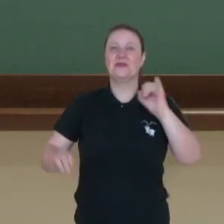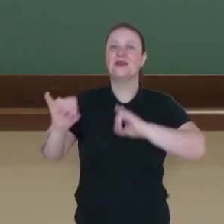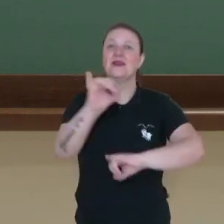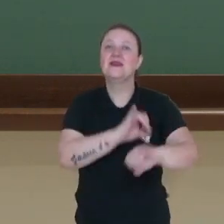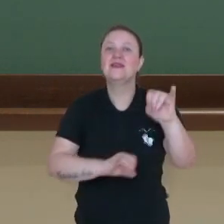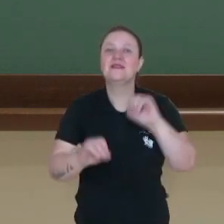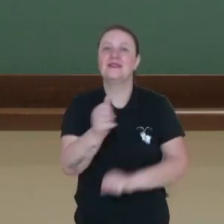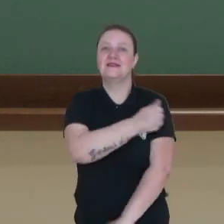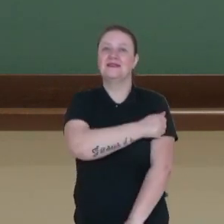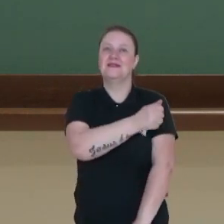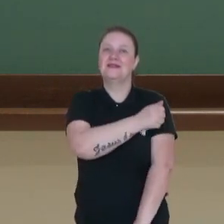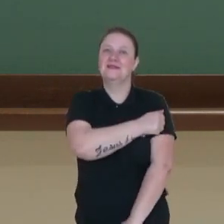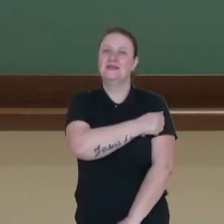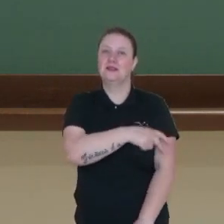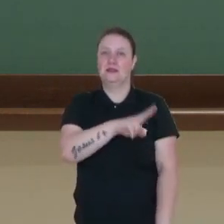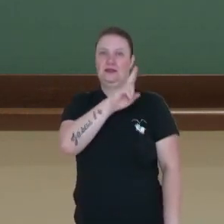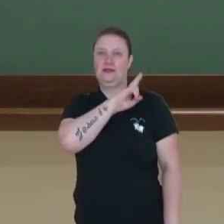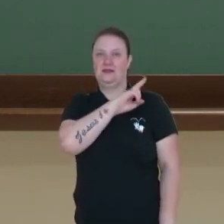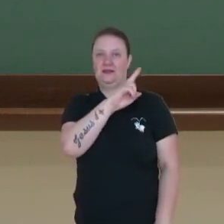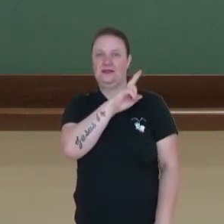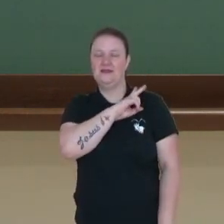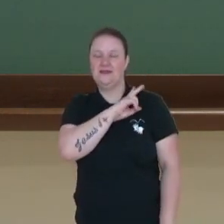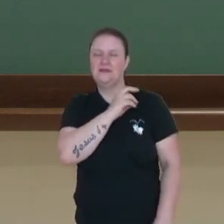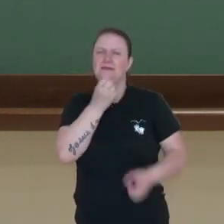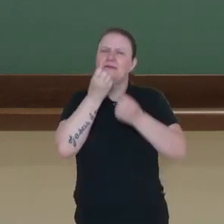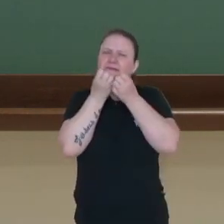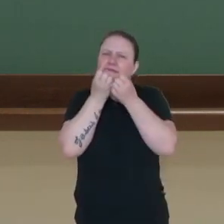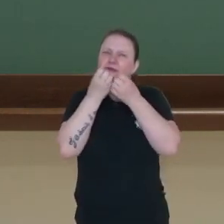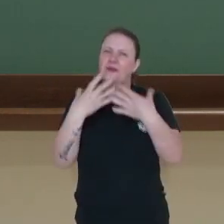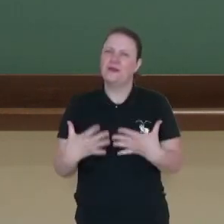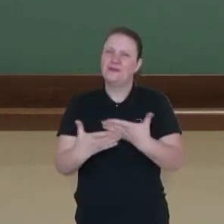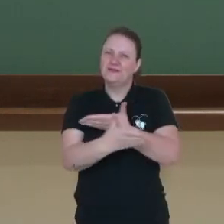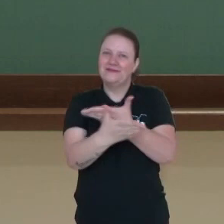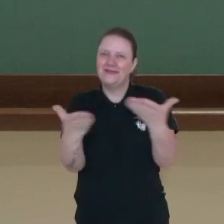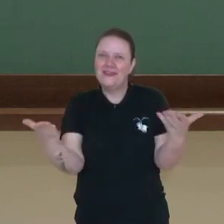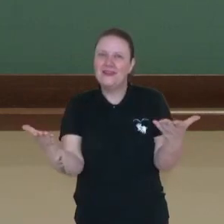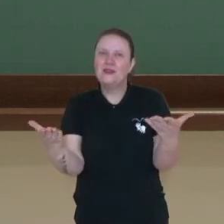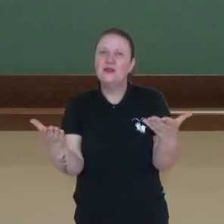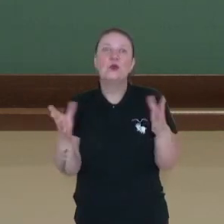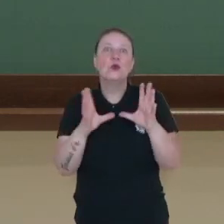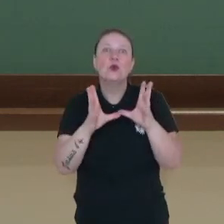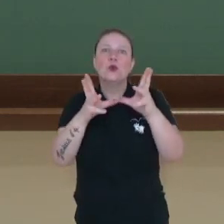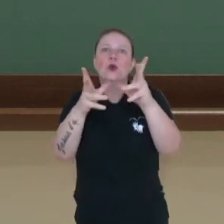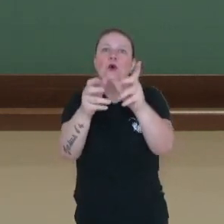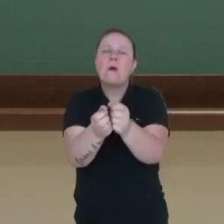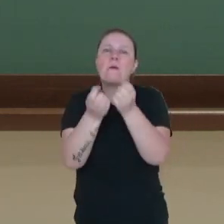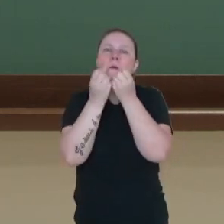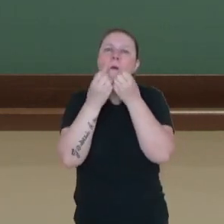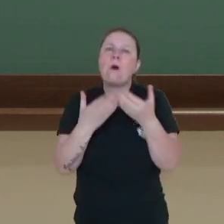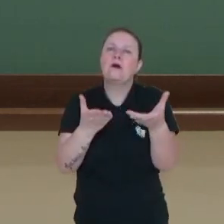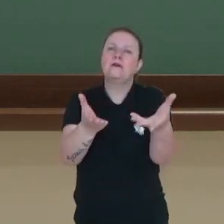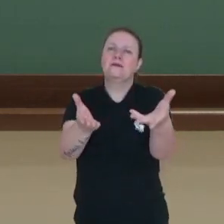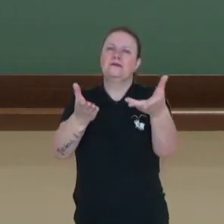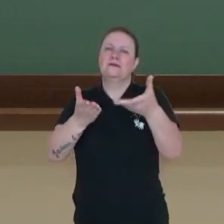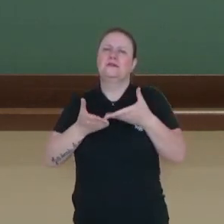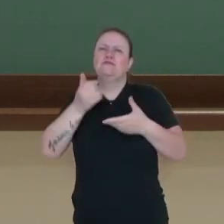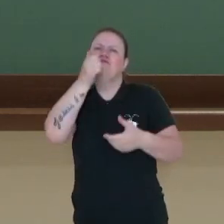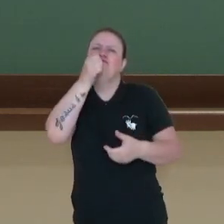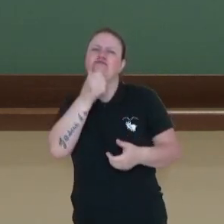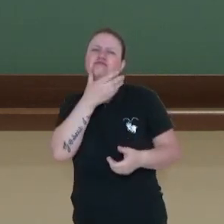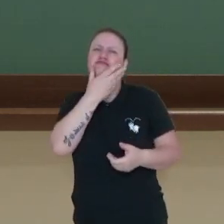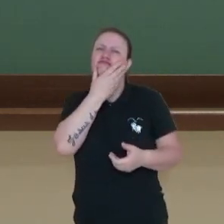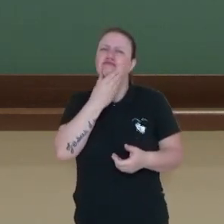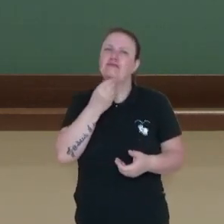Olá, estudantes da segunda série, tudo bem com vocês? Sejam todos bem-vindos, sejam todas bem-vindas.